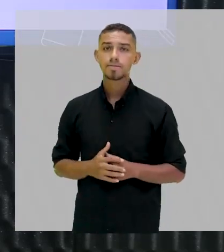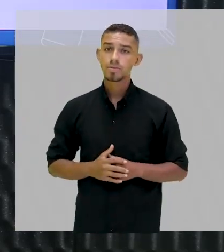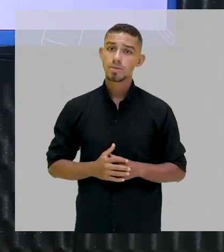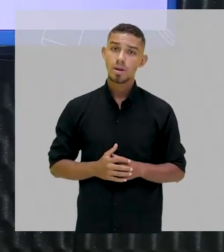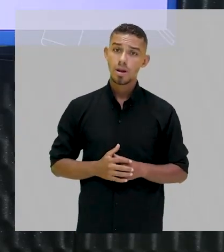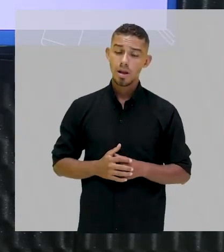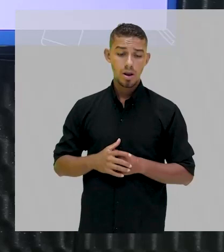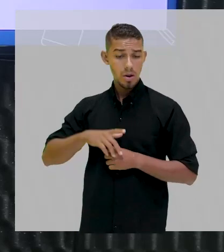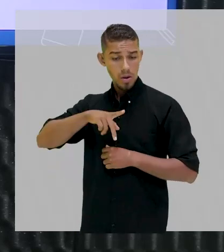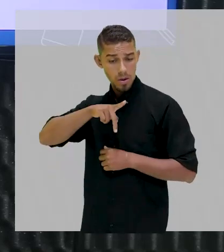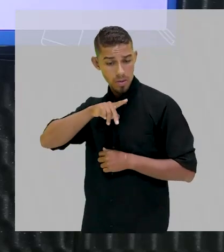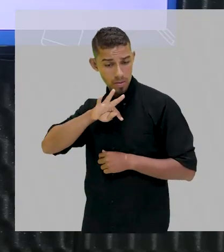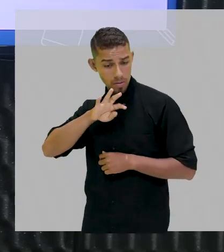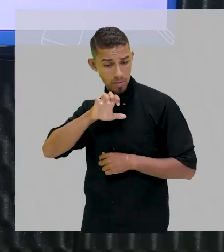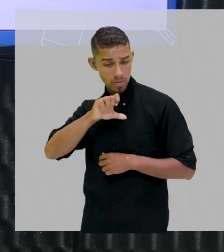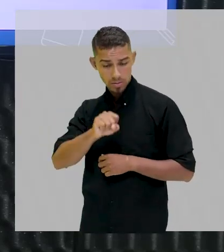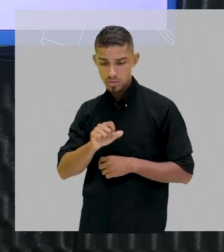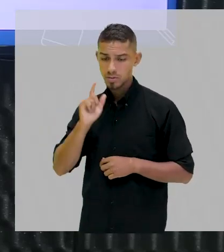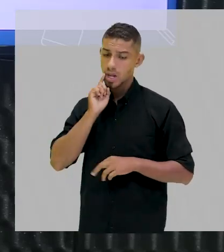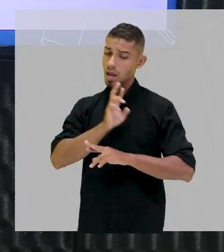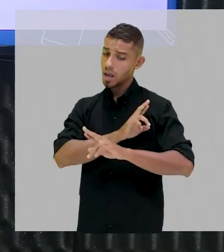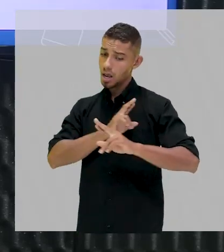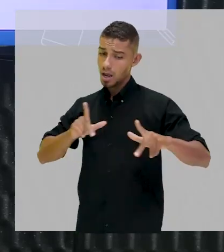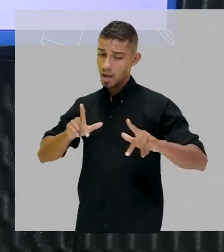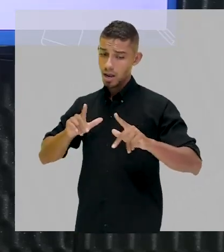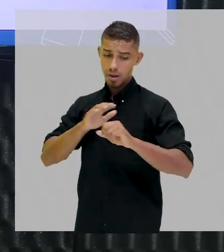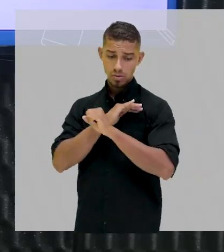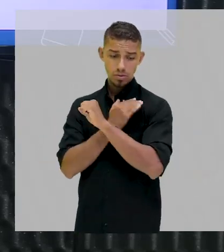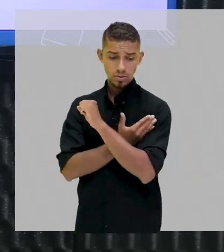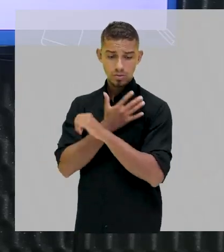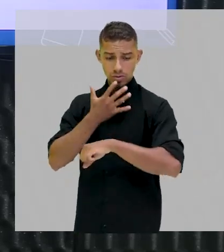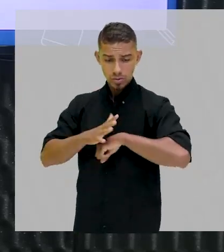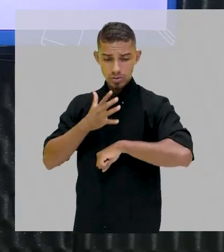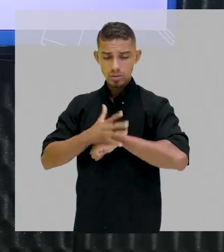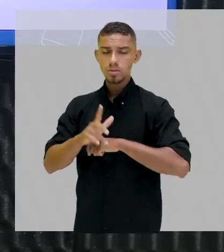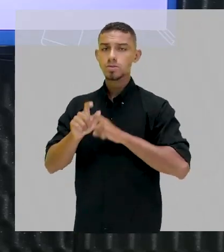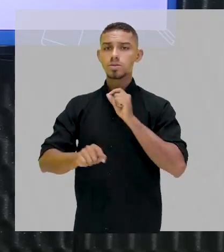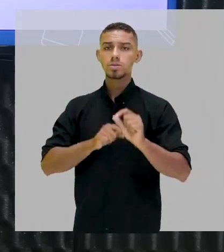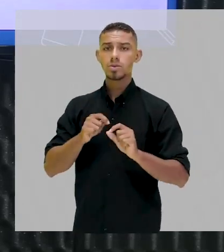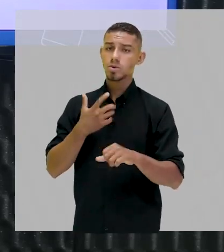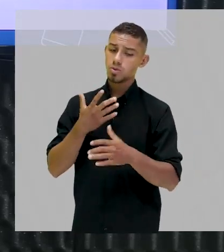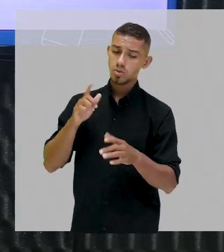O Pilates ele é diferente da musculação, mas quem treina aí, quem faz musculação,